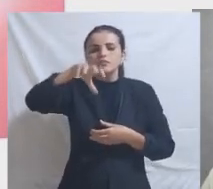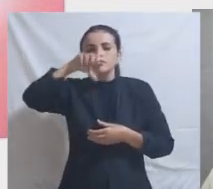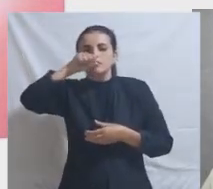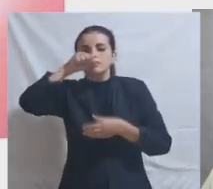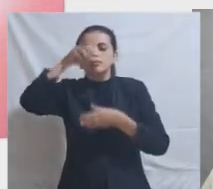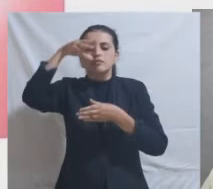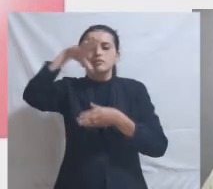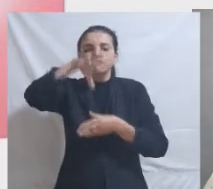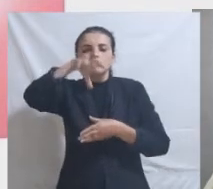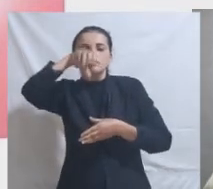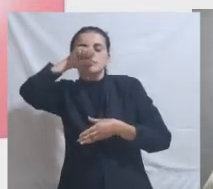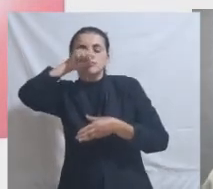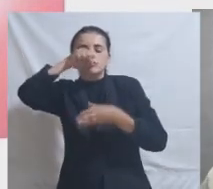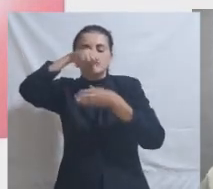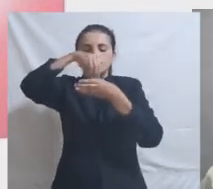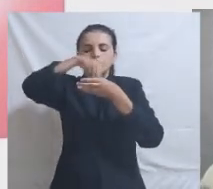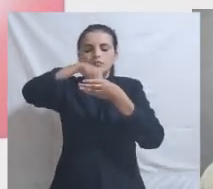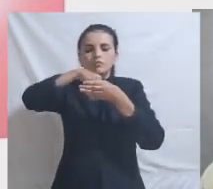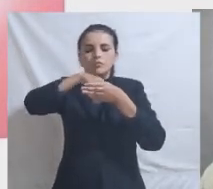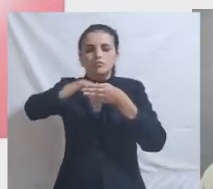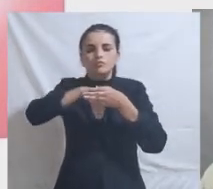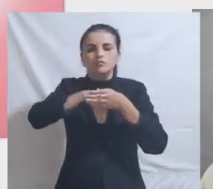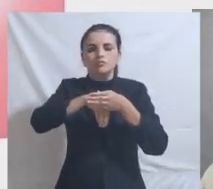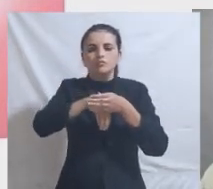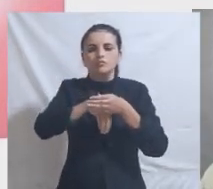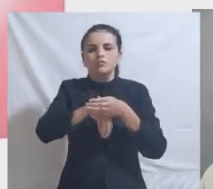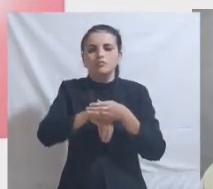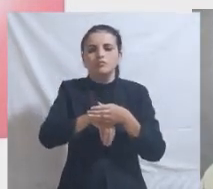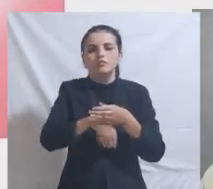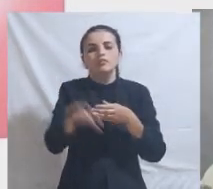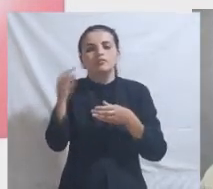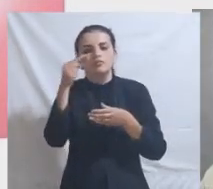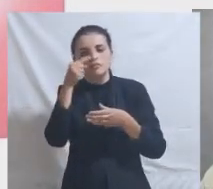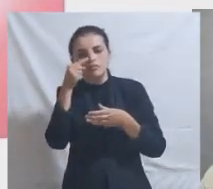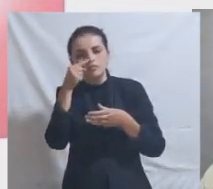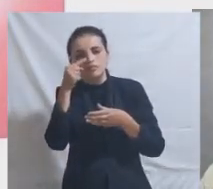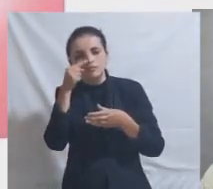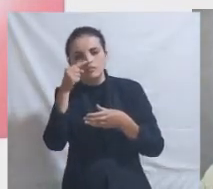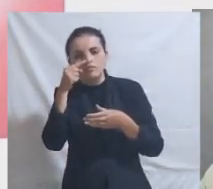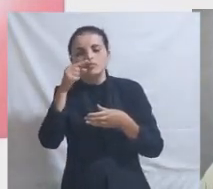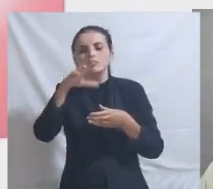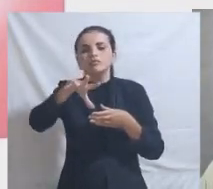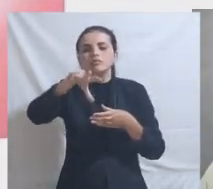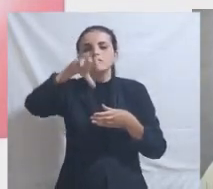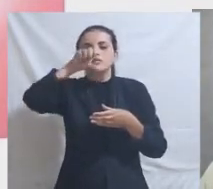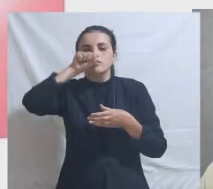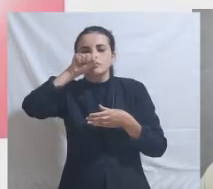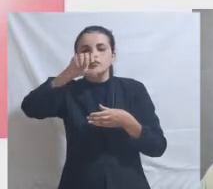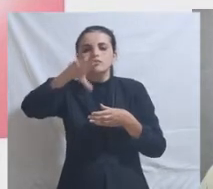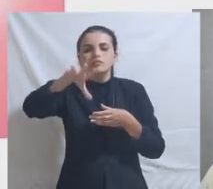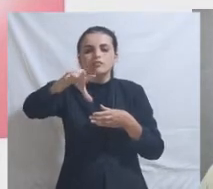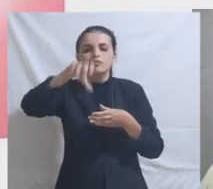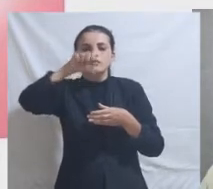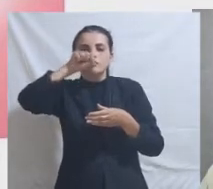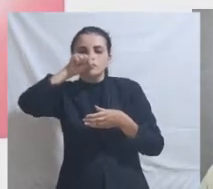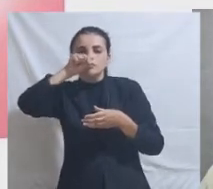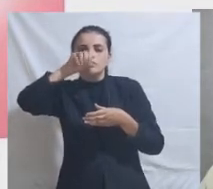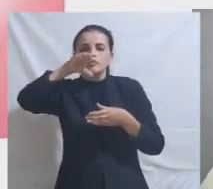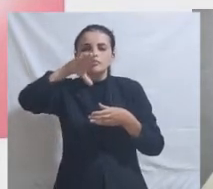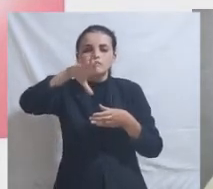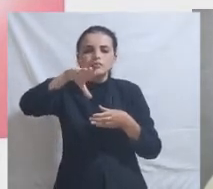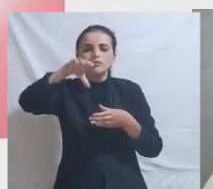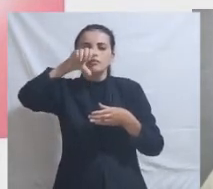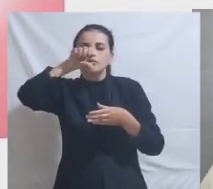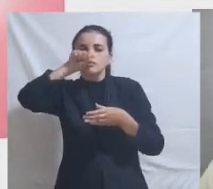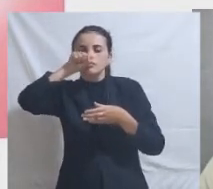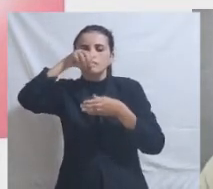filtra o ar. Então, a função do nosso nariz, com os pelos e com a umidade que existe nele, ele tem essa